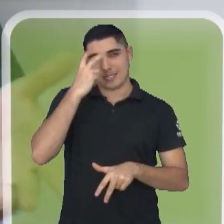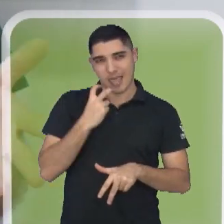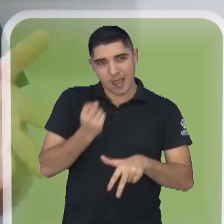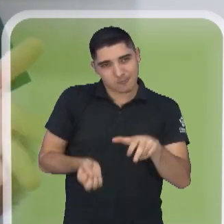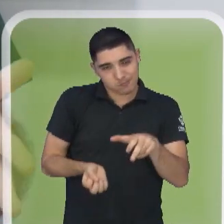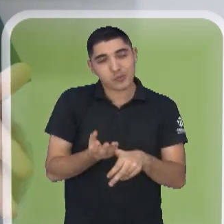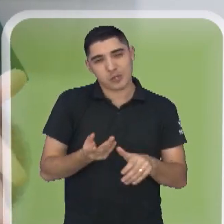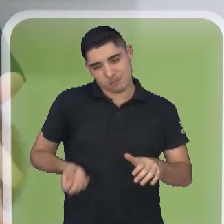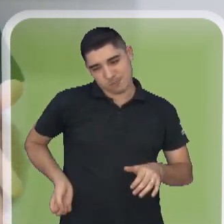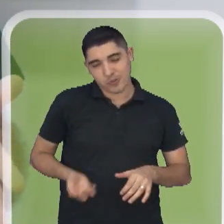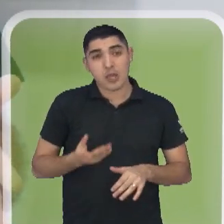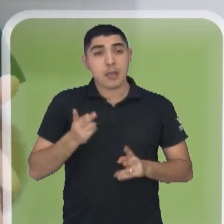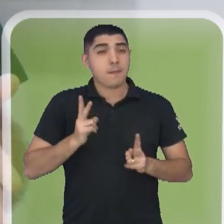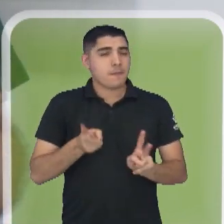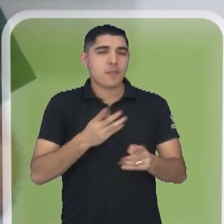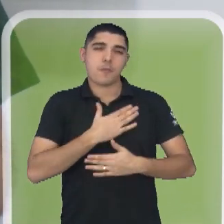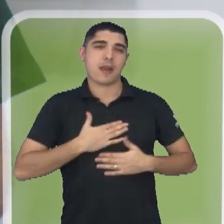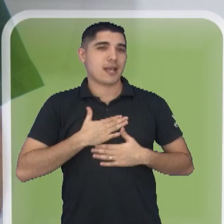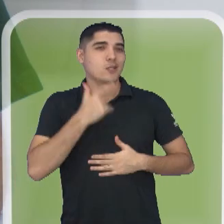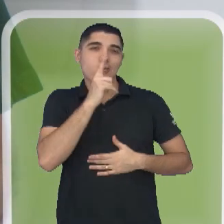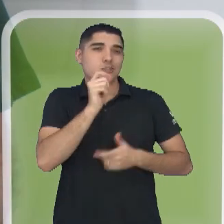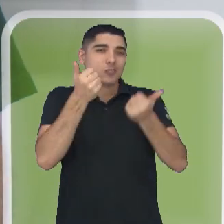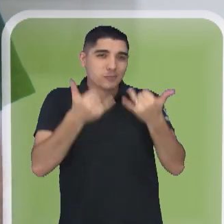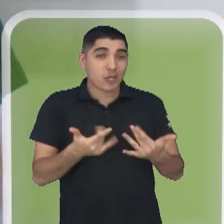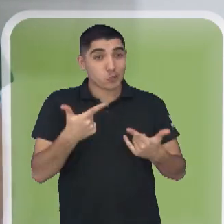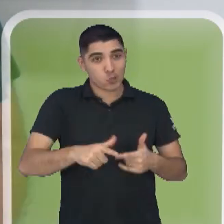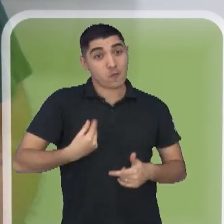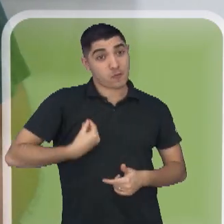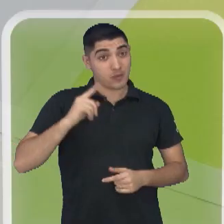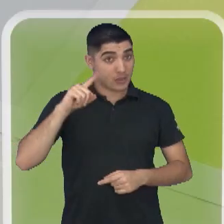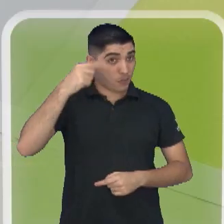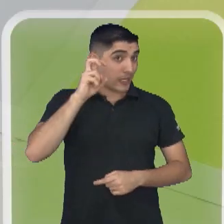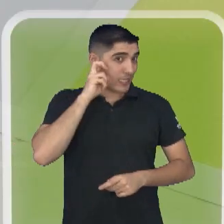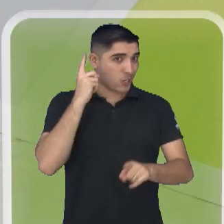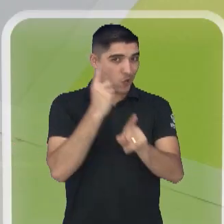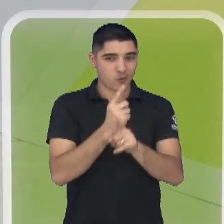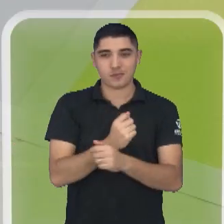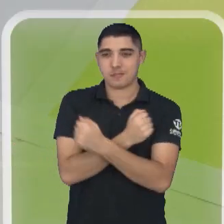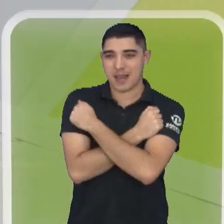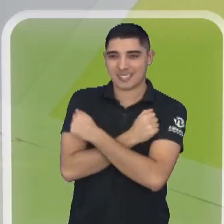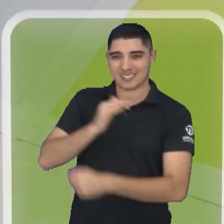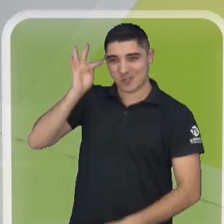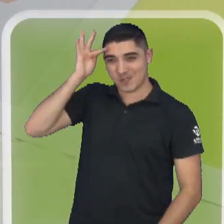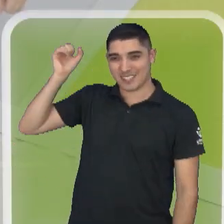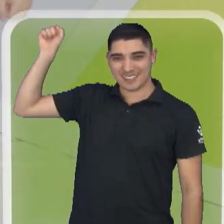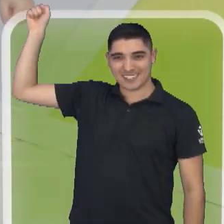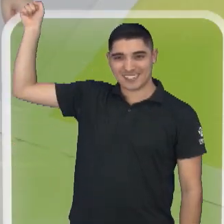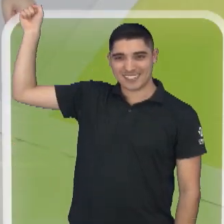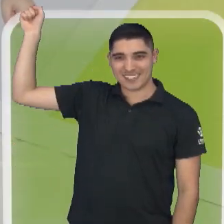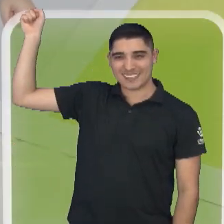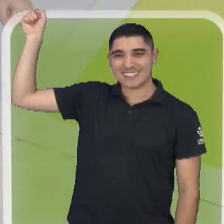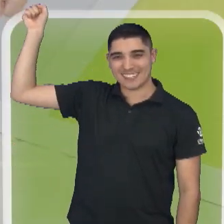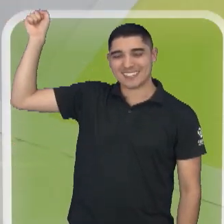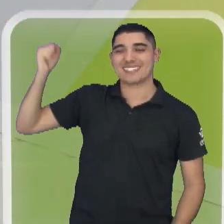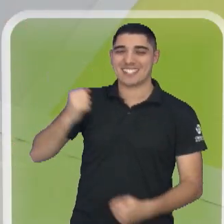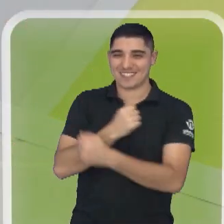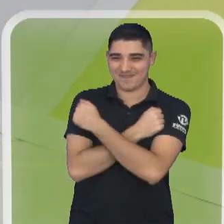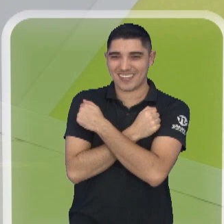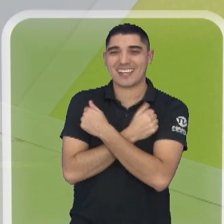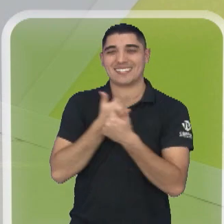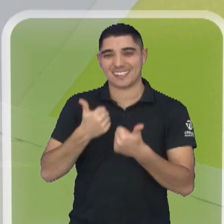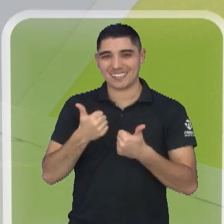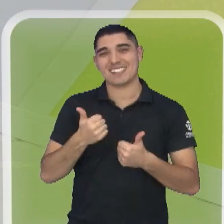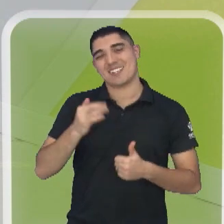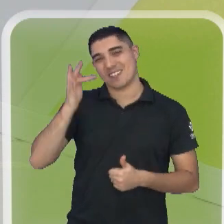prazer inenarrável estar em mais uma Hora do Esporte. Até quinta-feira, um abraço. Um abraço. Luizão, aquele abraço, aquele soquinho maroto. Aê, beleza,